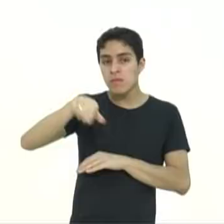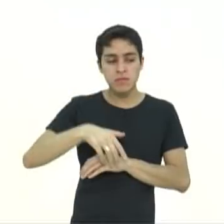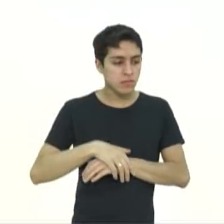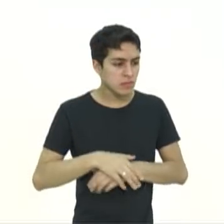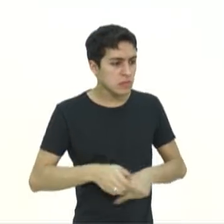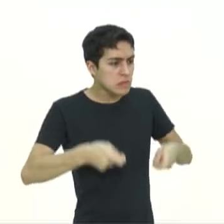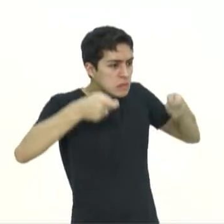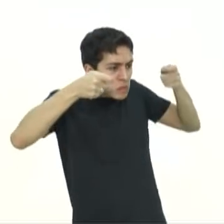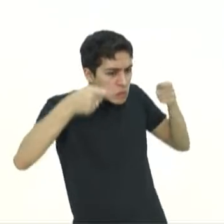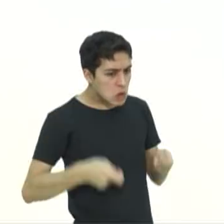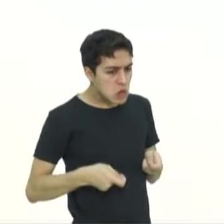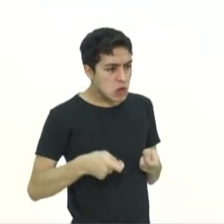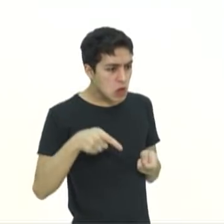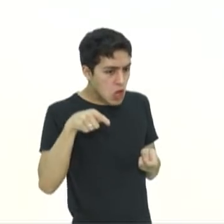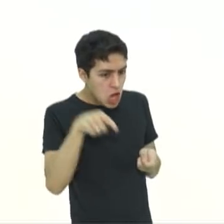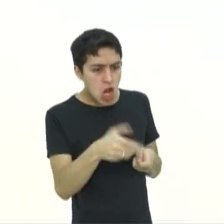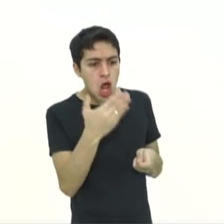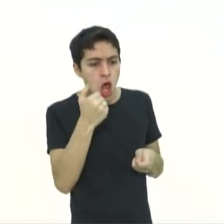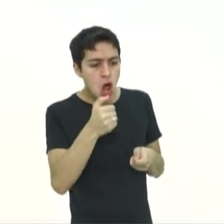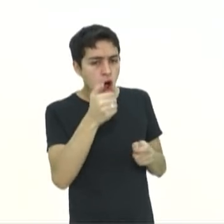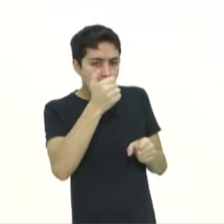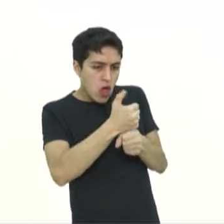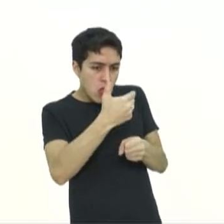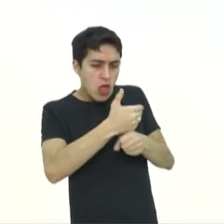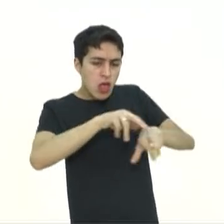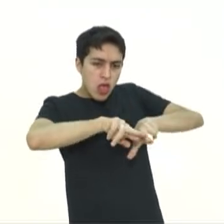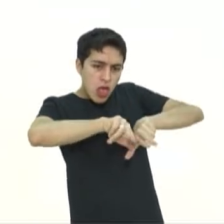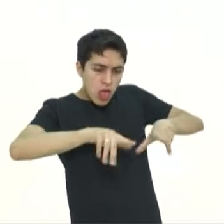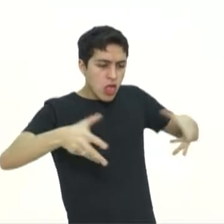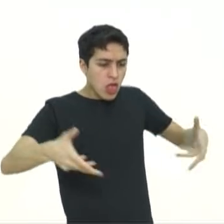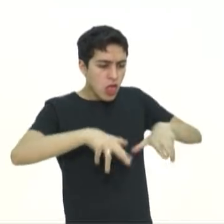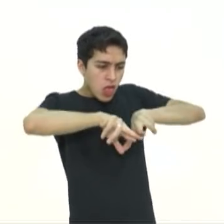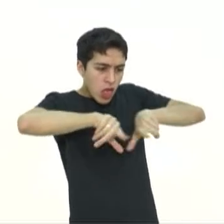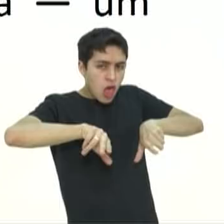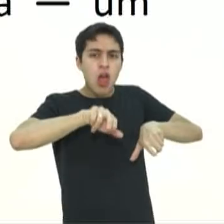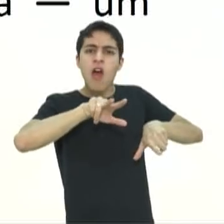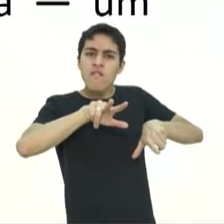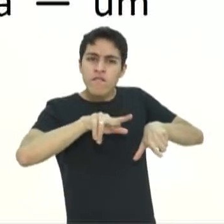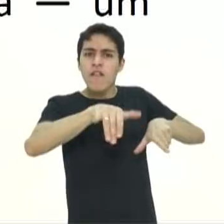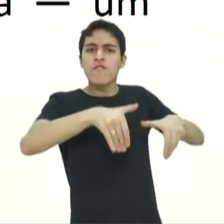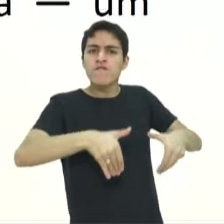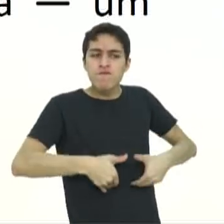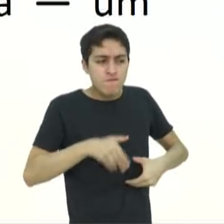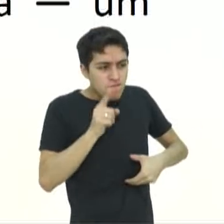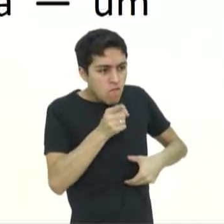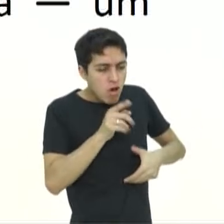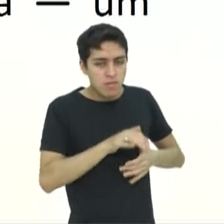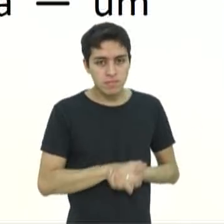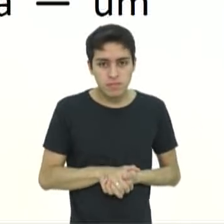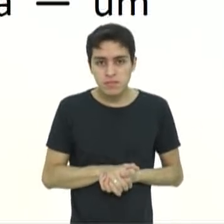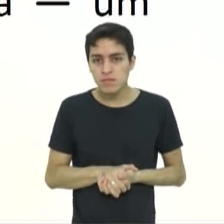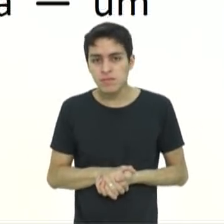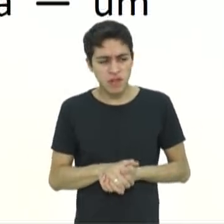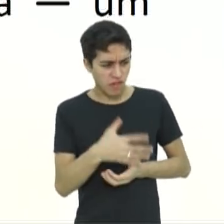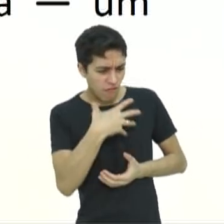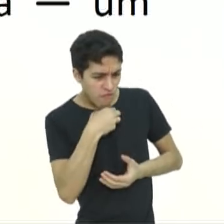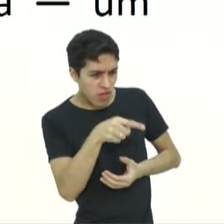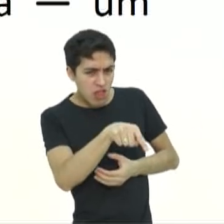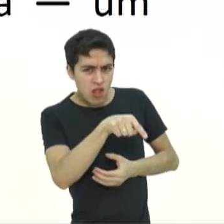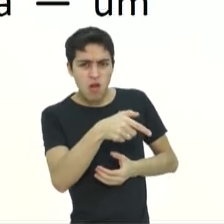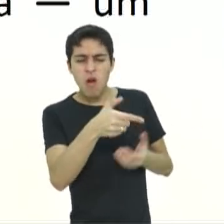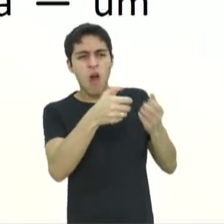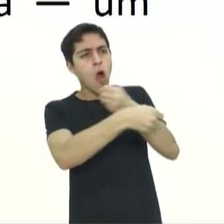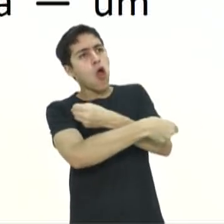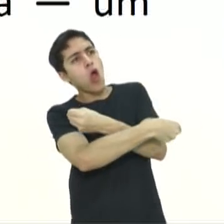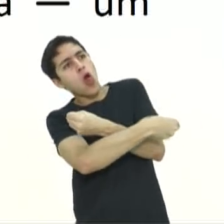decretei, que ou ele come legumes e verduras ou vai passar fome. Não quero filho meu engordando